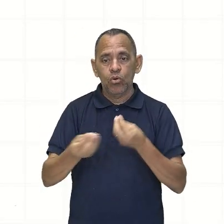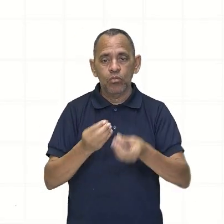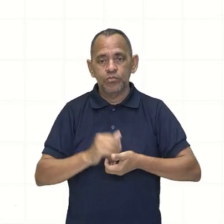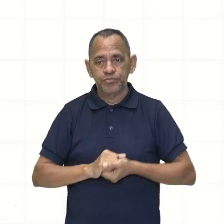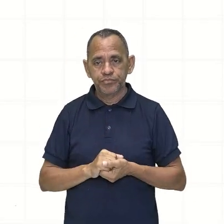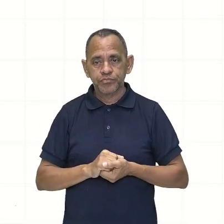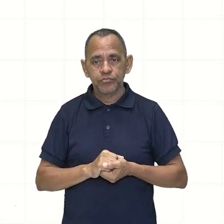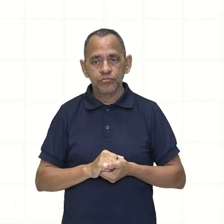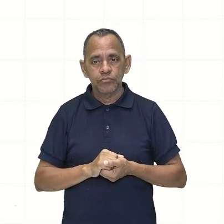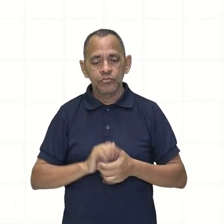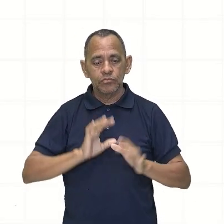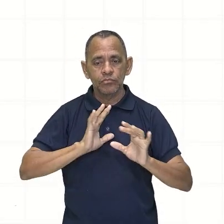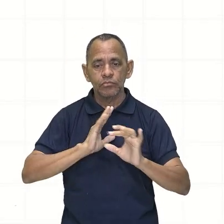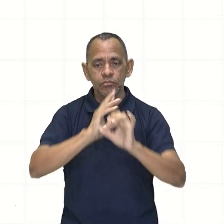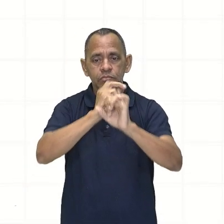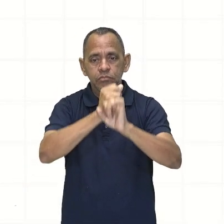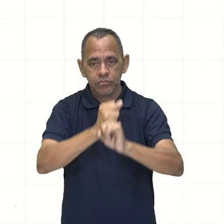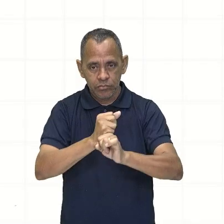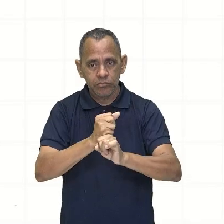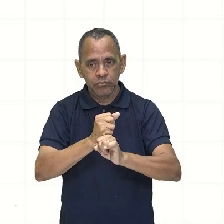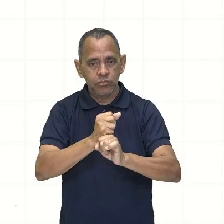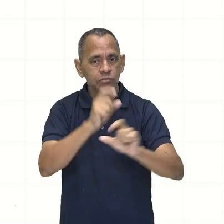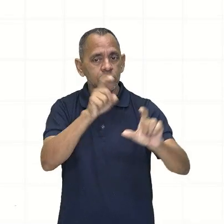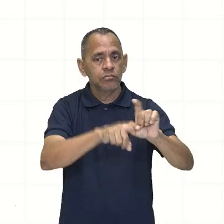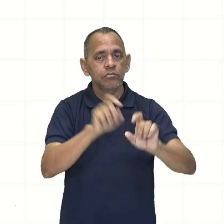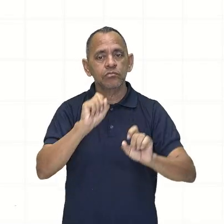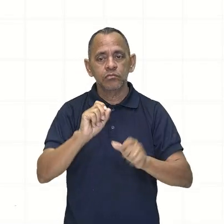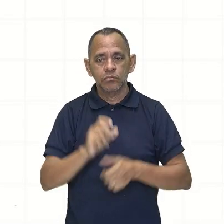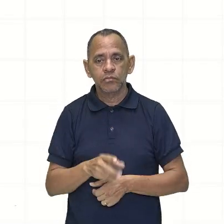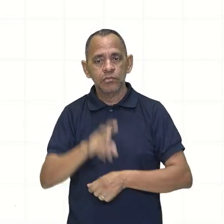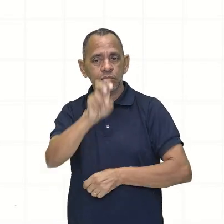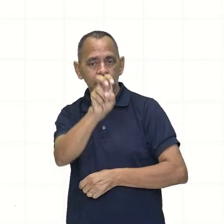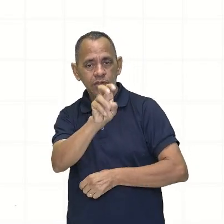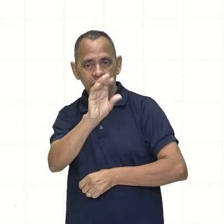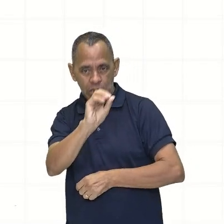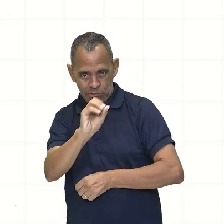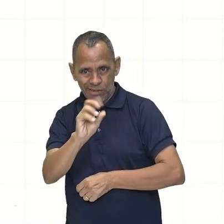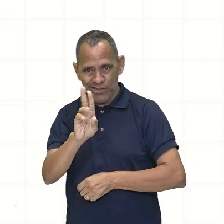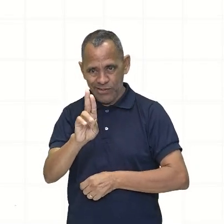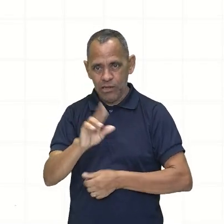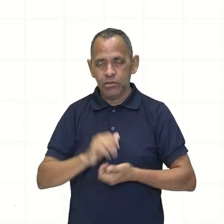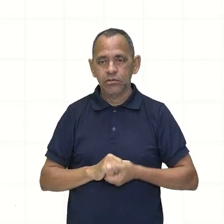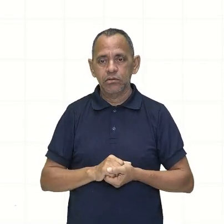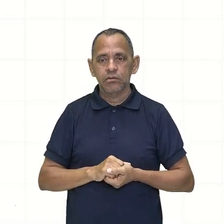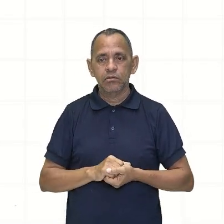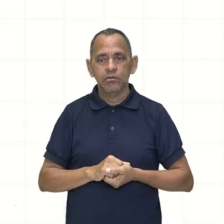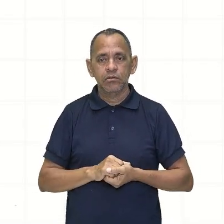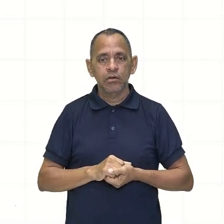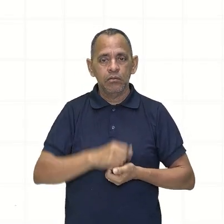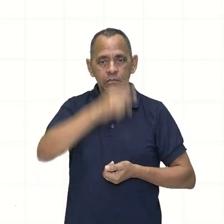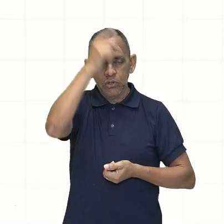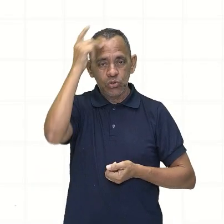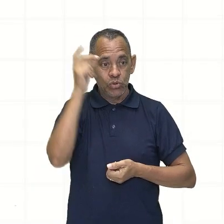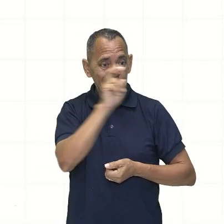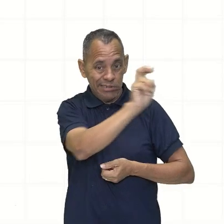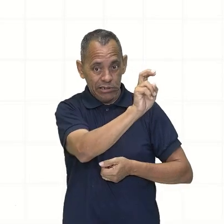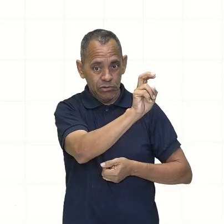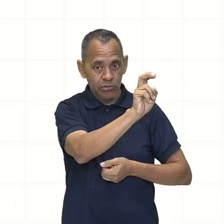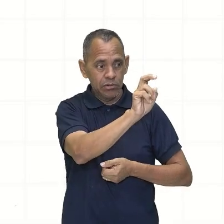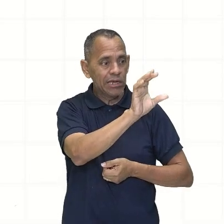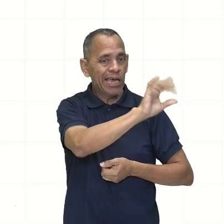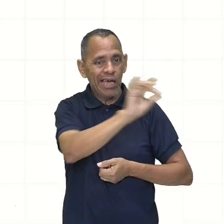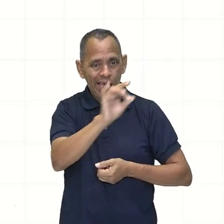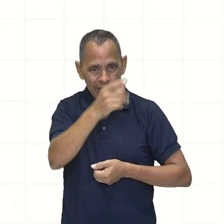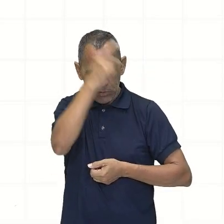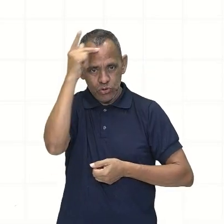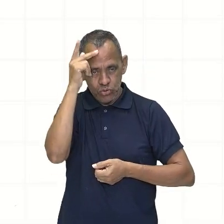devendo R$ 50, tá bom? Tenho 5 pessoas, para cada uma eu estou devendo R$ 10.